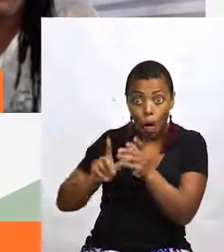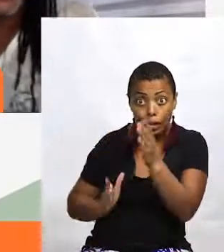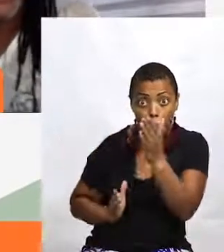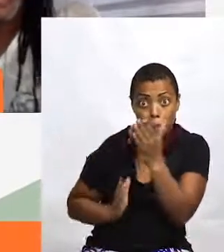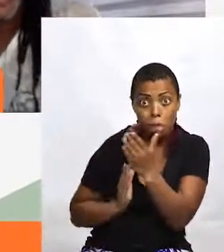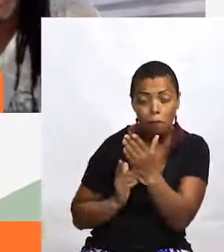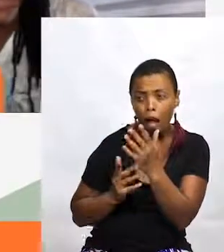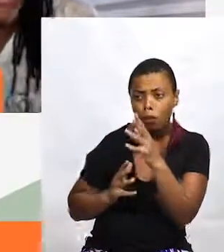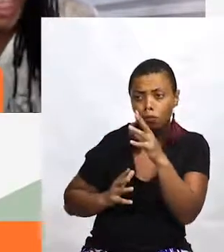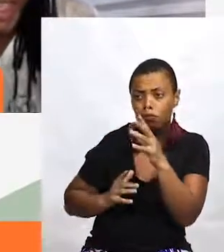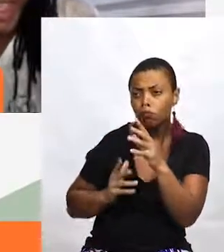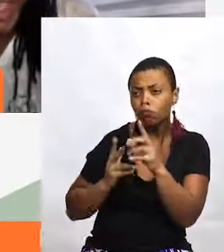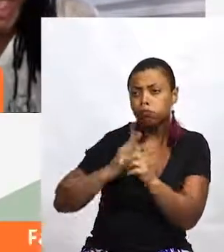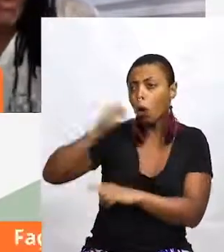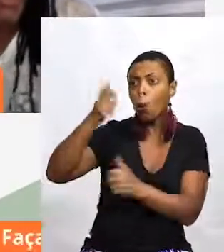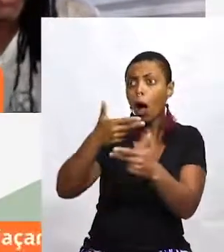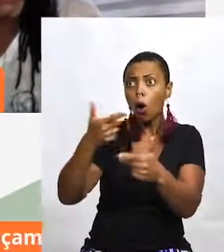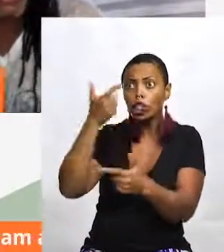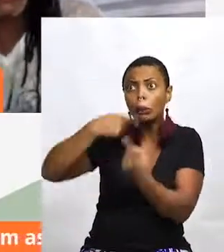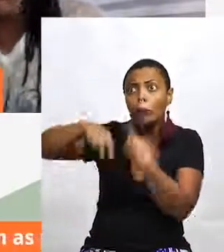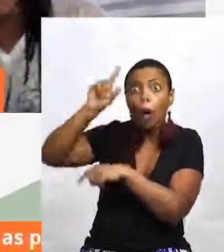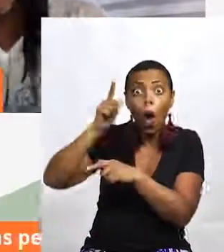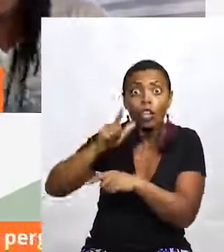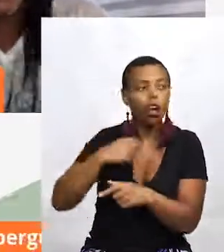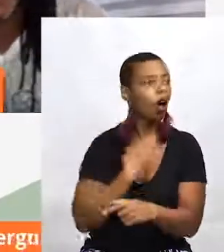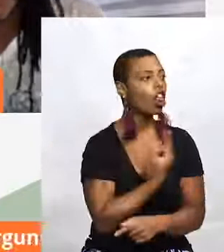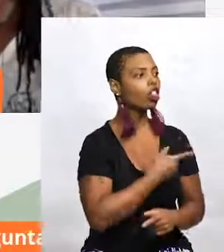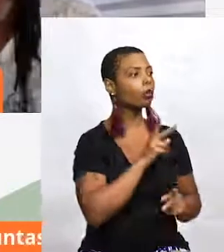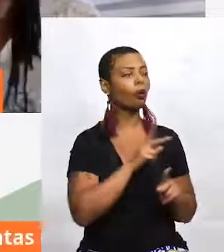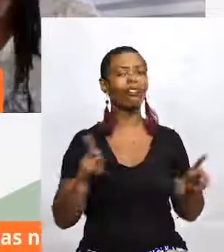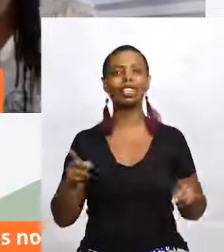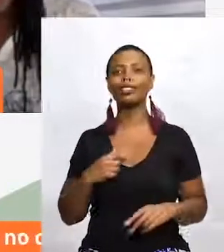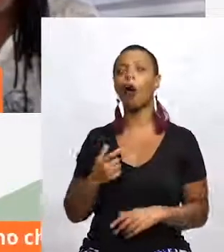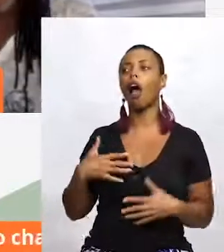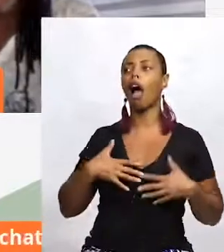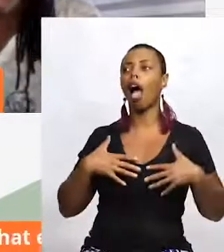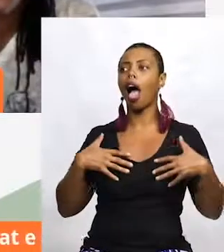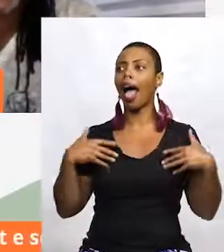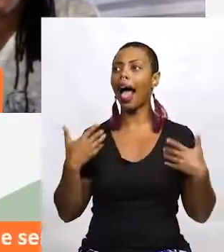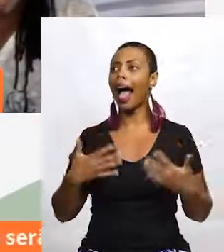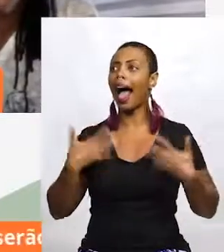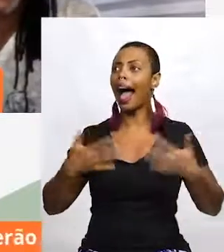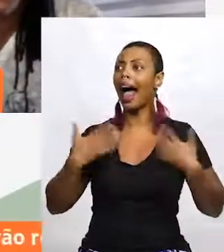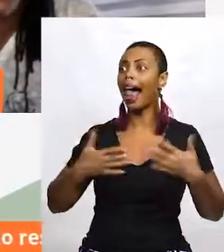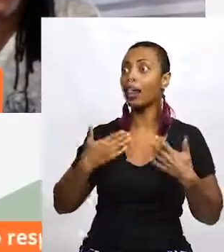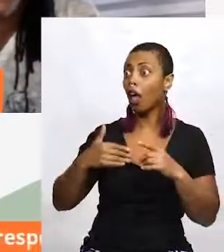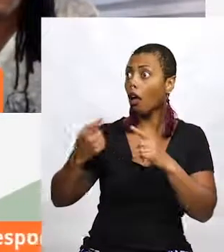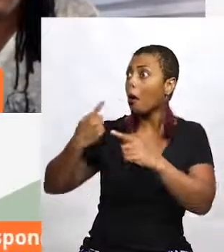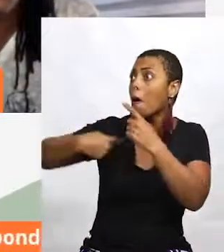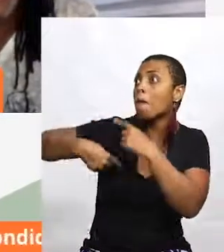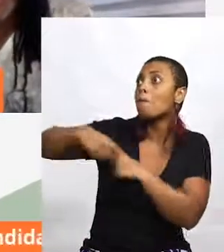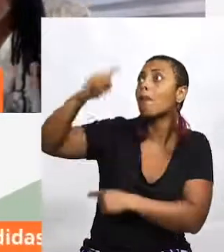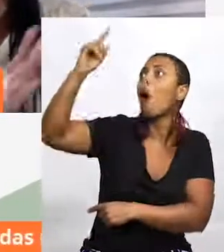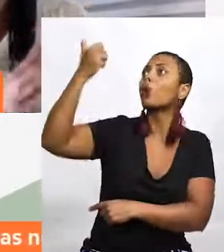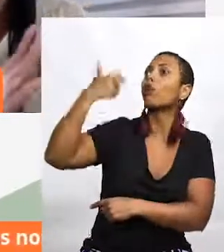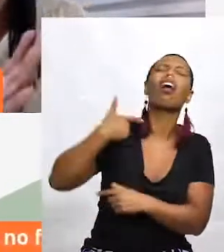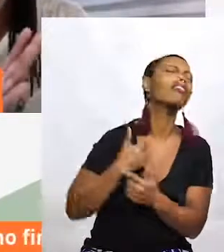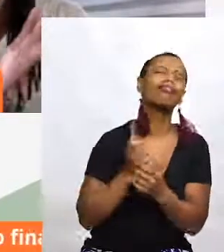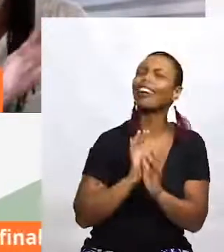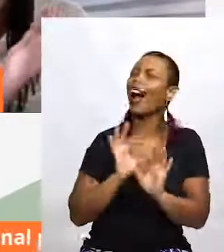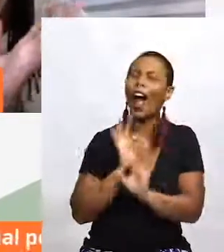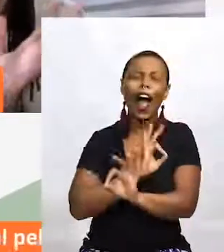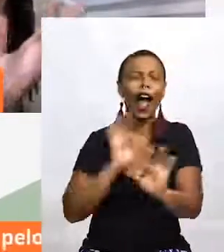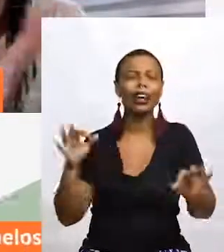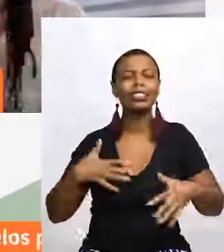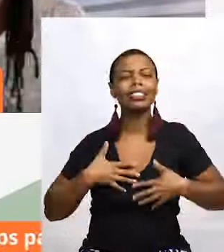aluno conseguiu chegar onde ele queria e muitas vezes voar mais do que a gente. Então, é isso, é tentar dar